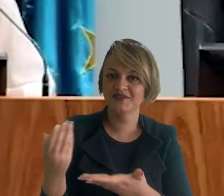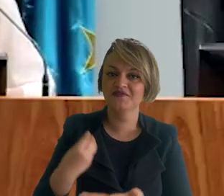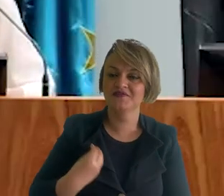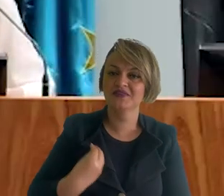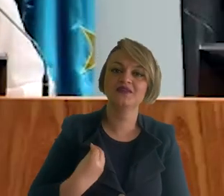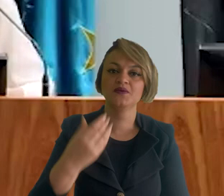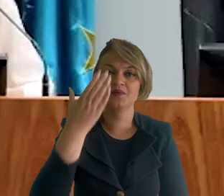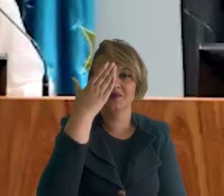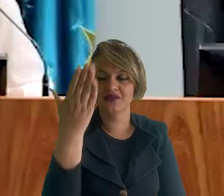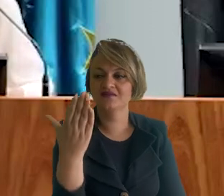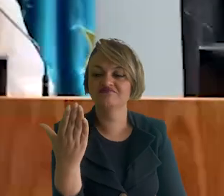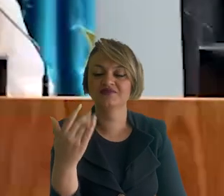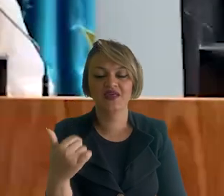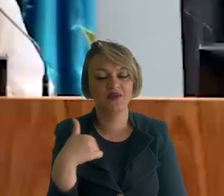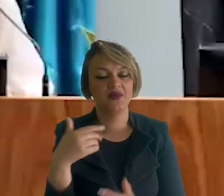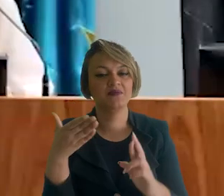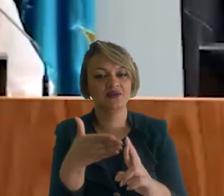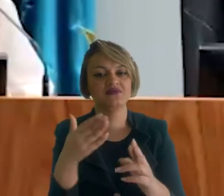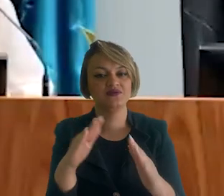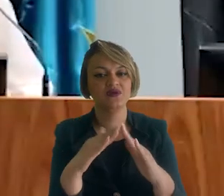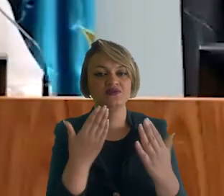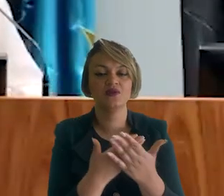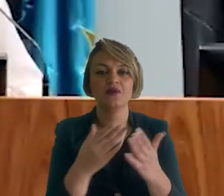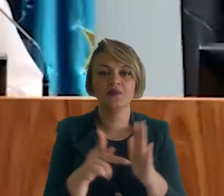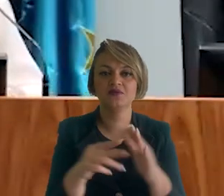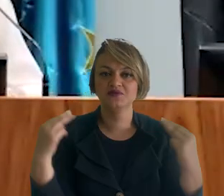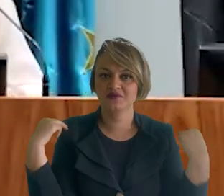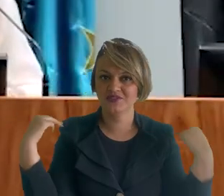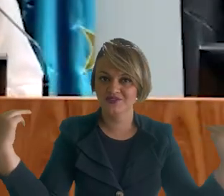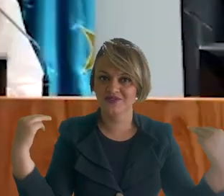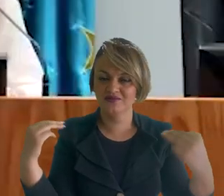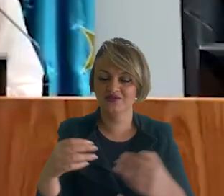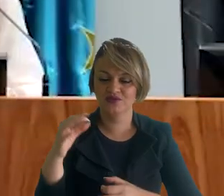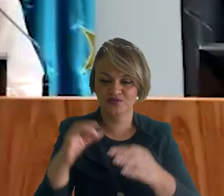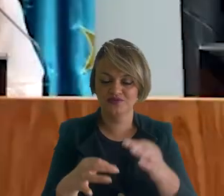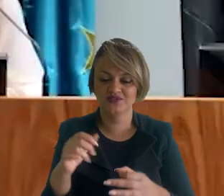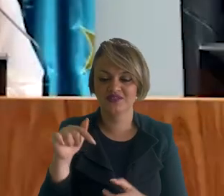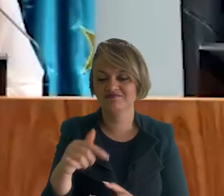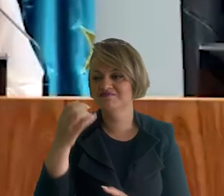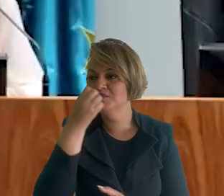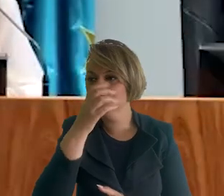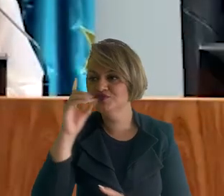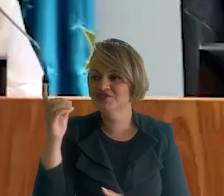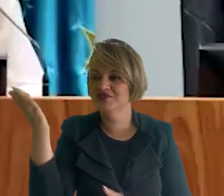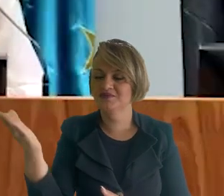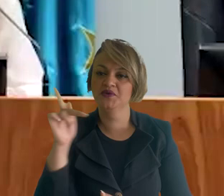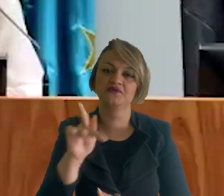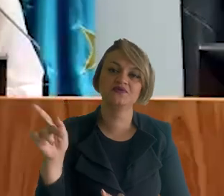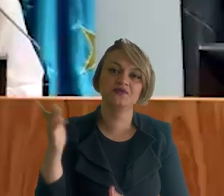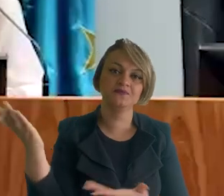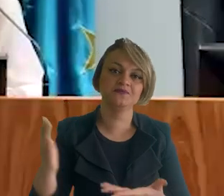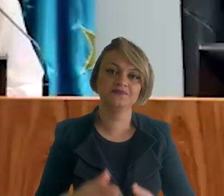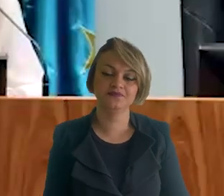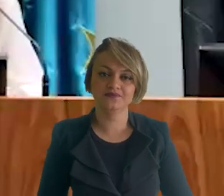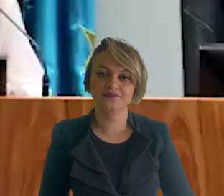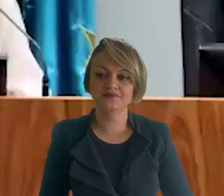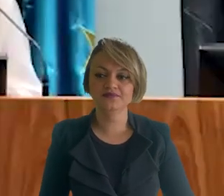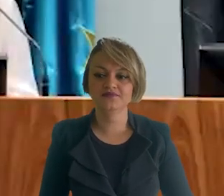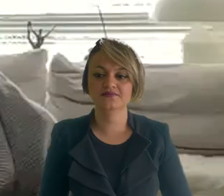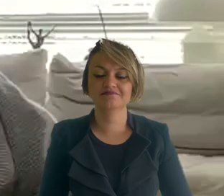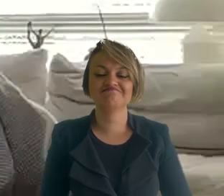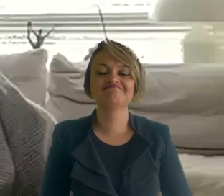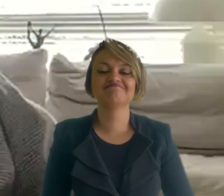presença e agradeça em nome da escola de magistrados da Justiça Federal da Terceira Região muito bom dia Professora Rosa Nery